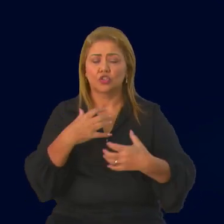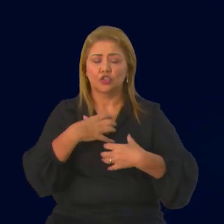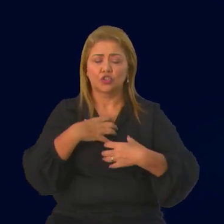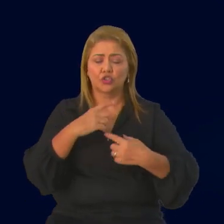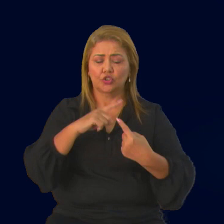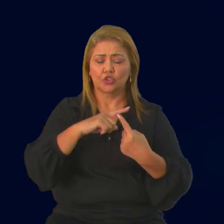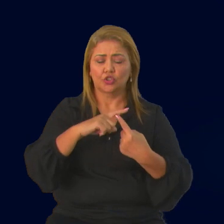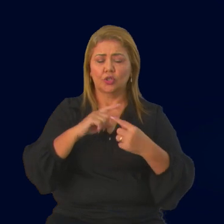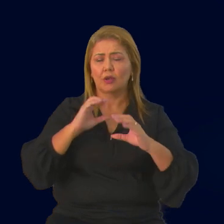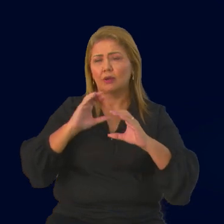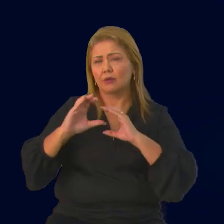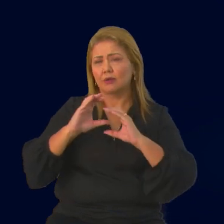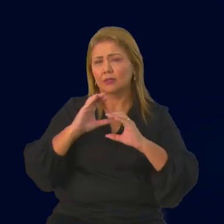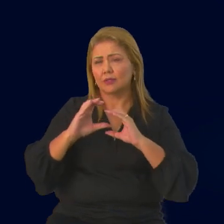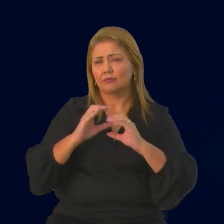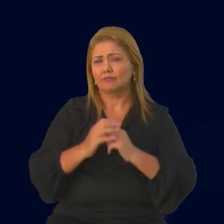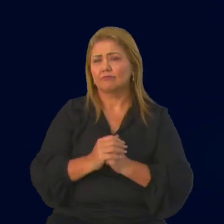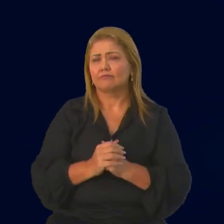comunicar?